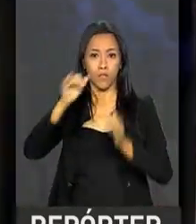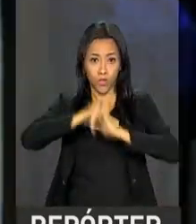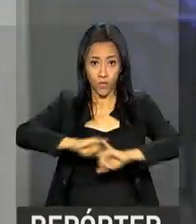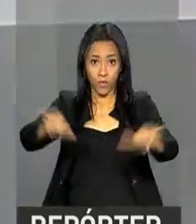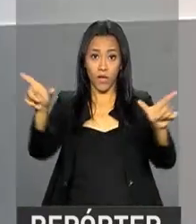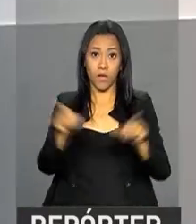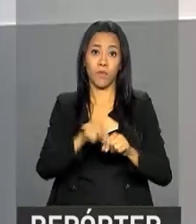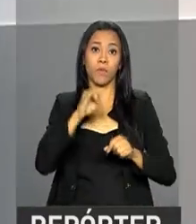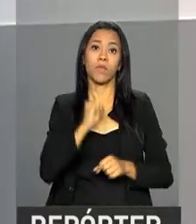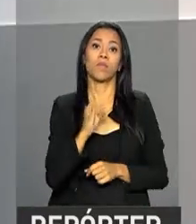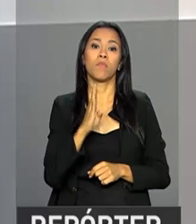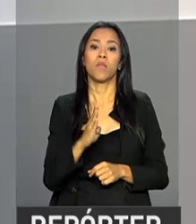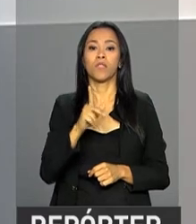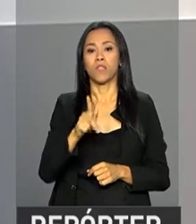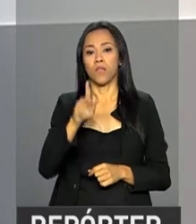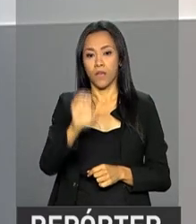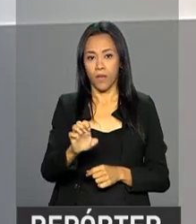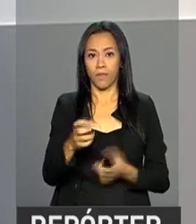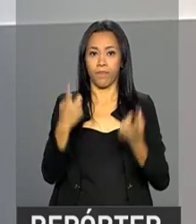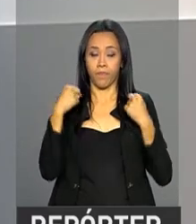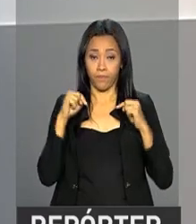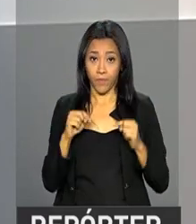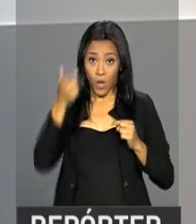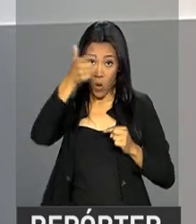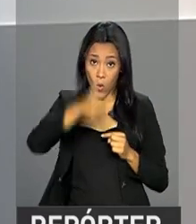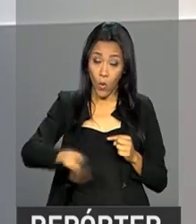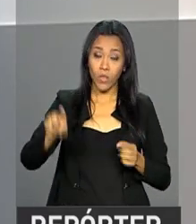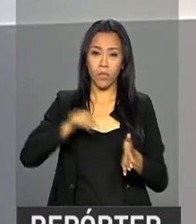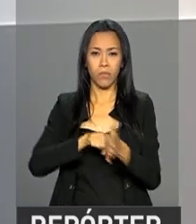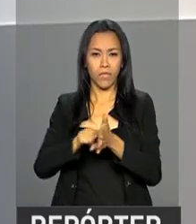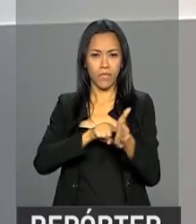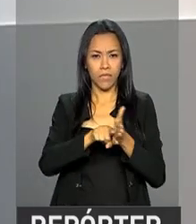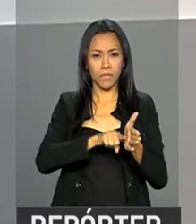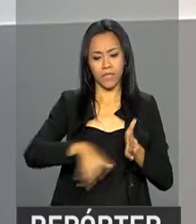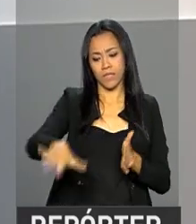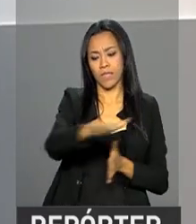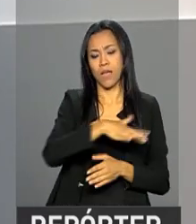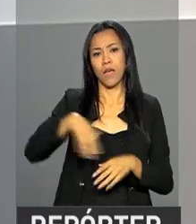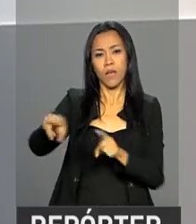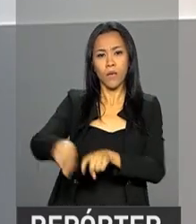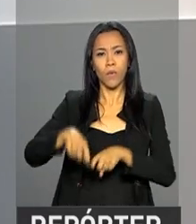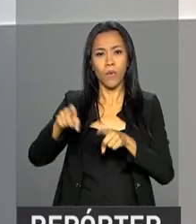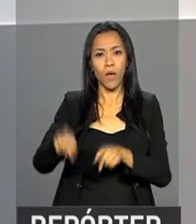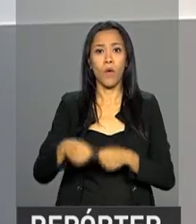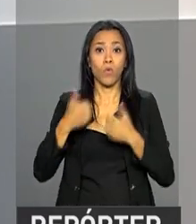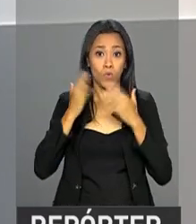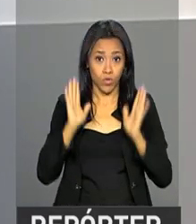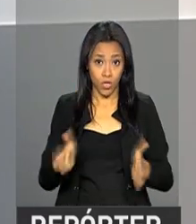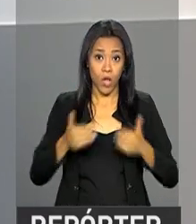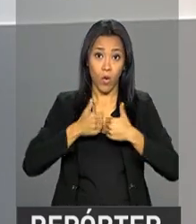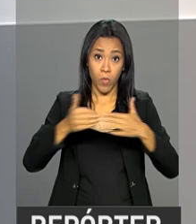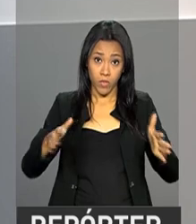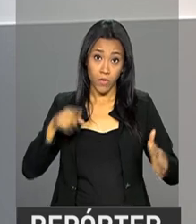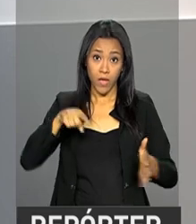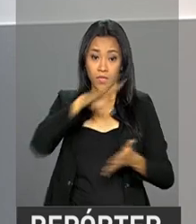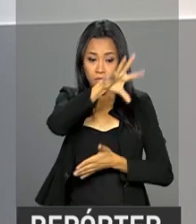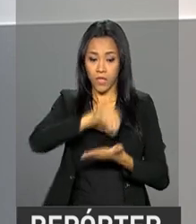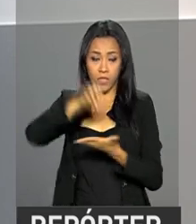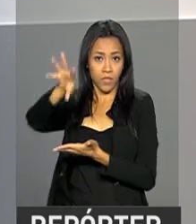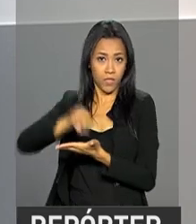é a mais completa pesquisa sobre o brasil rural começou na primeira semana de coleta do censo agro